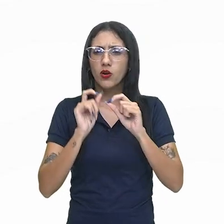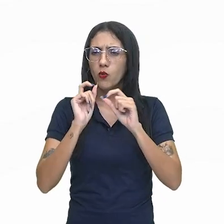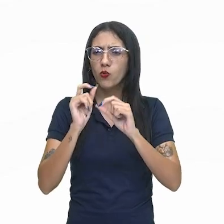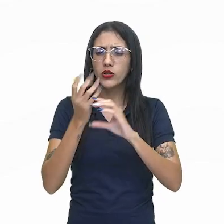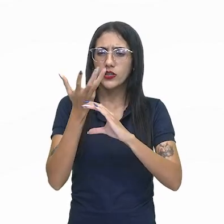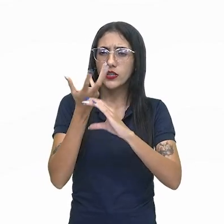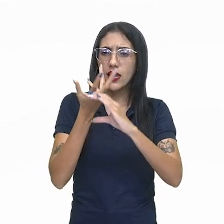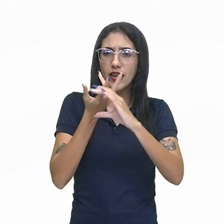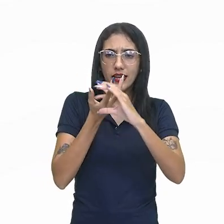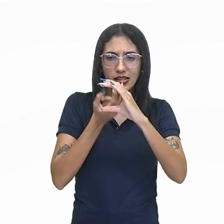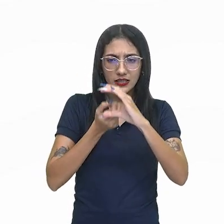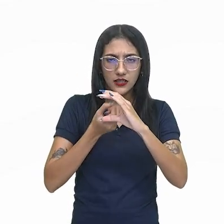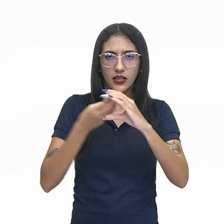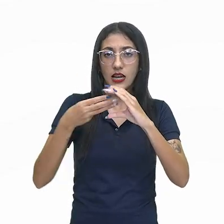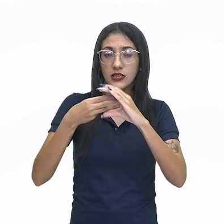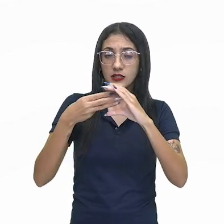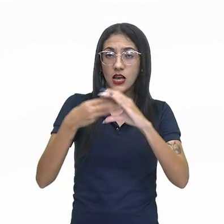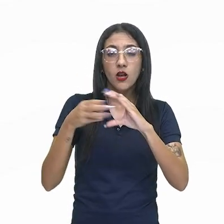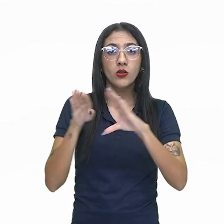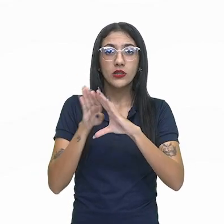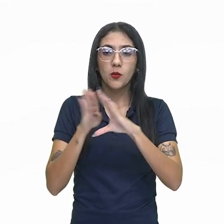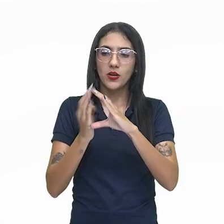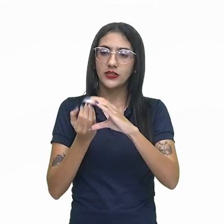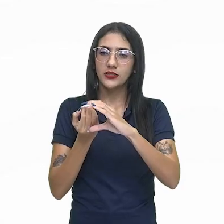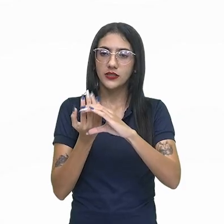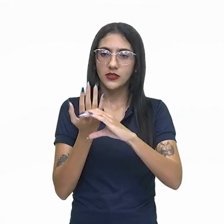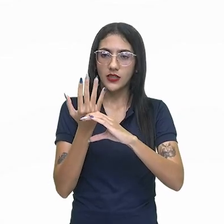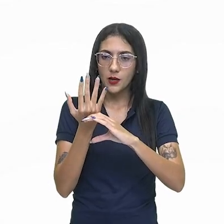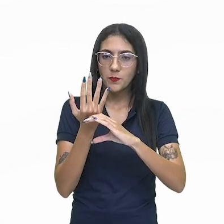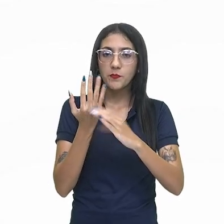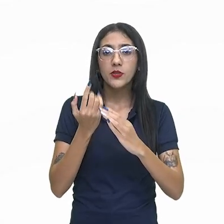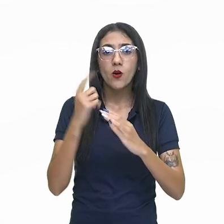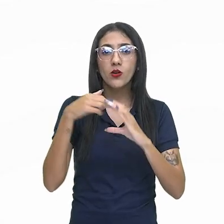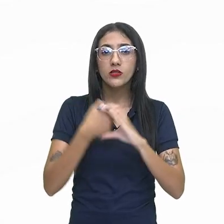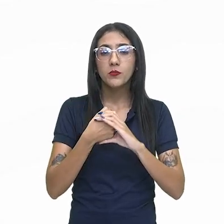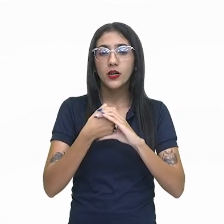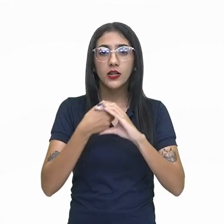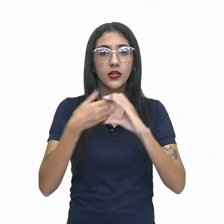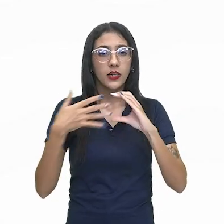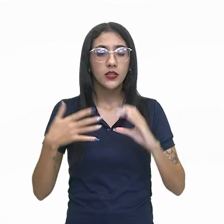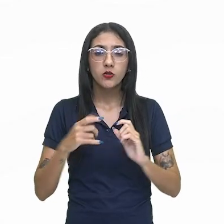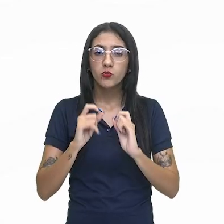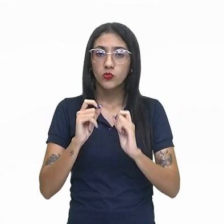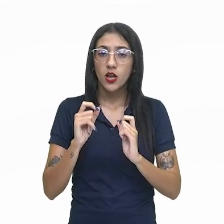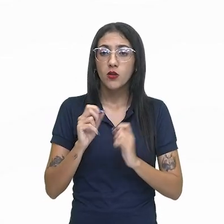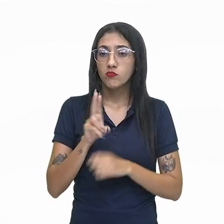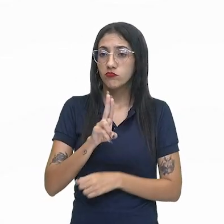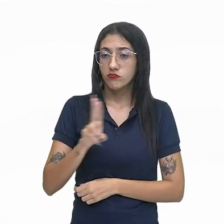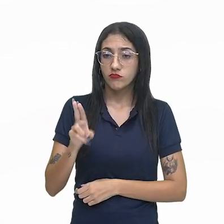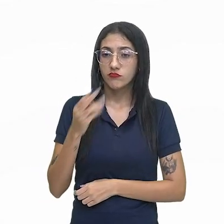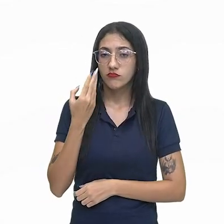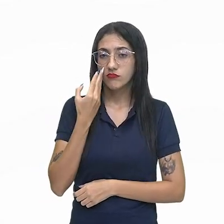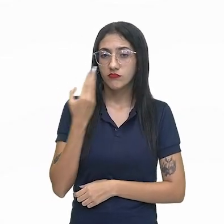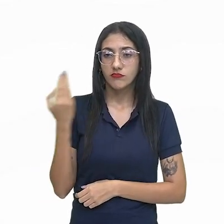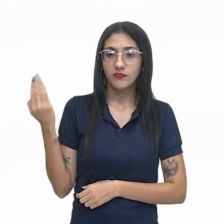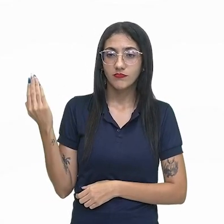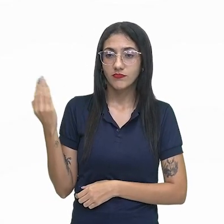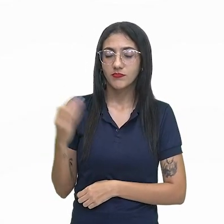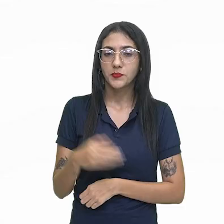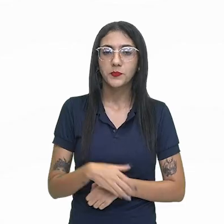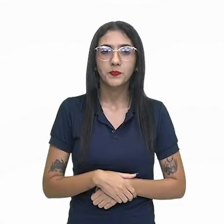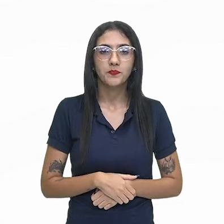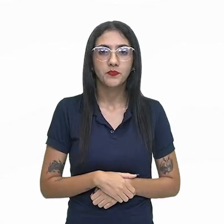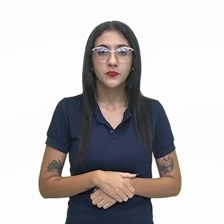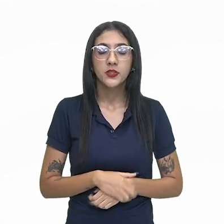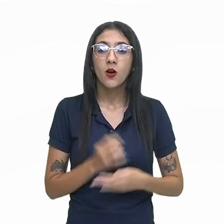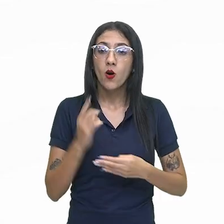sai da célula, conferindo uma característica chamada de permeabilidade seletiva. Além disso, elas